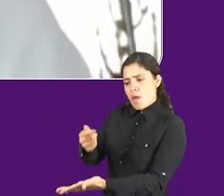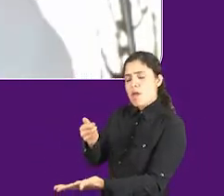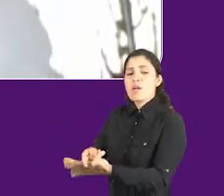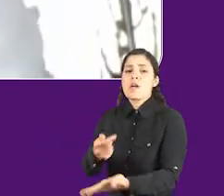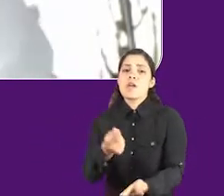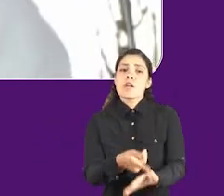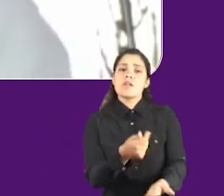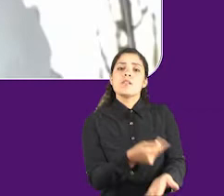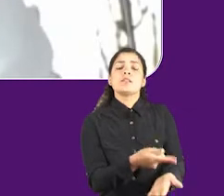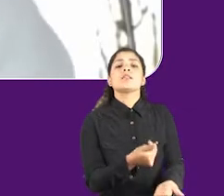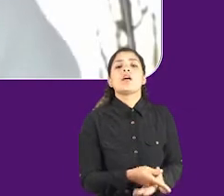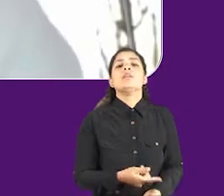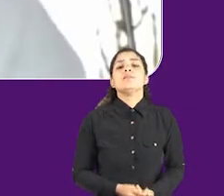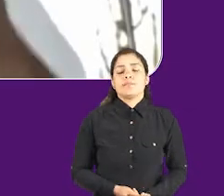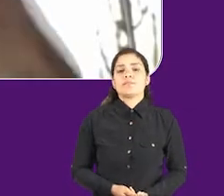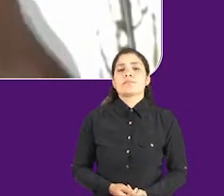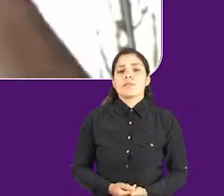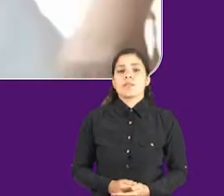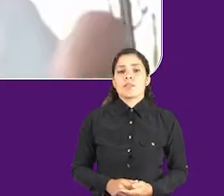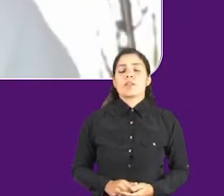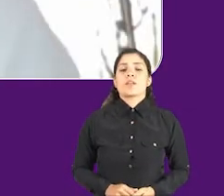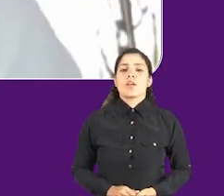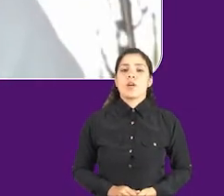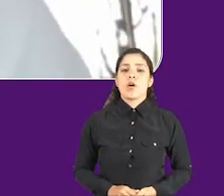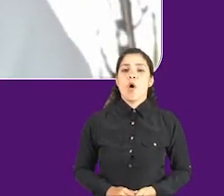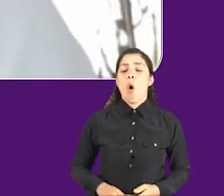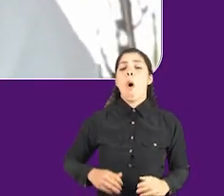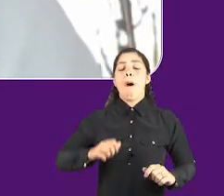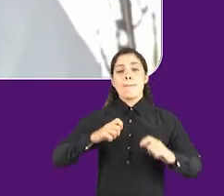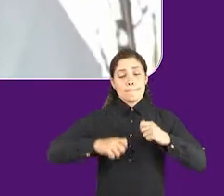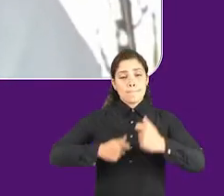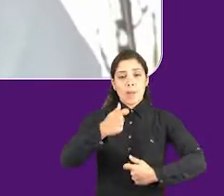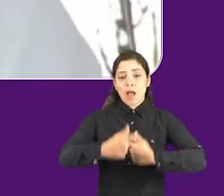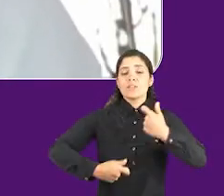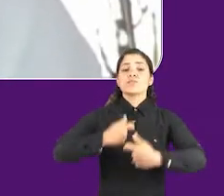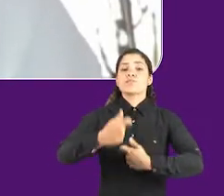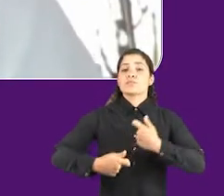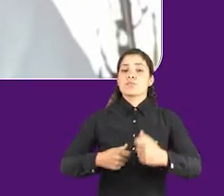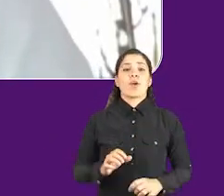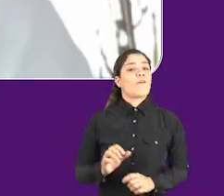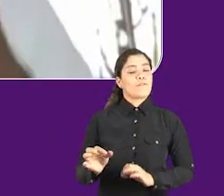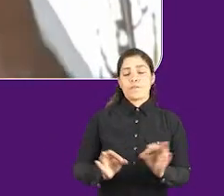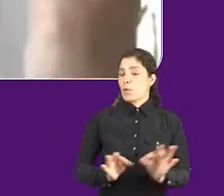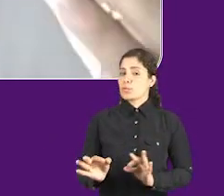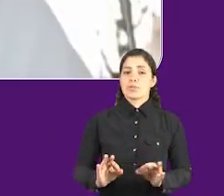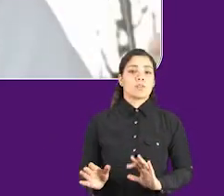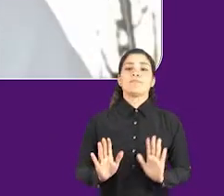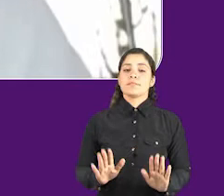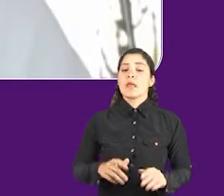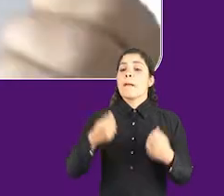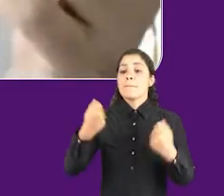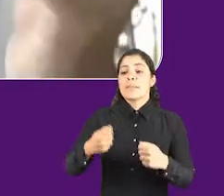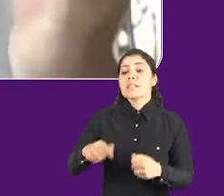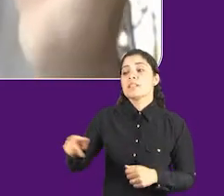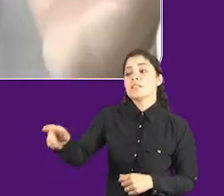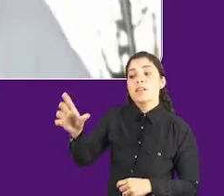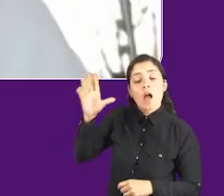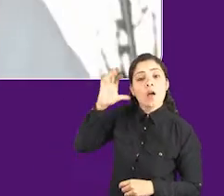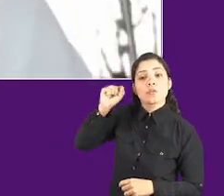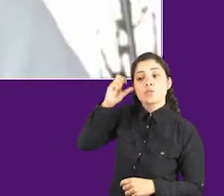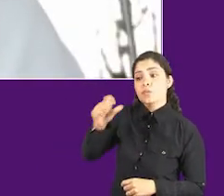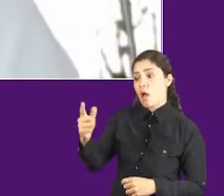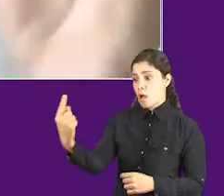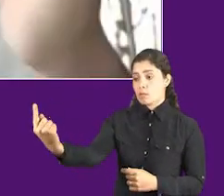Dizendo a ela vai vender vai no mercado Ah tá bom o mercado não funciona mais assim então você tem que escutar o cliente